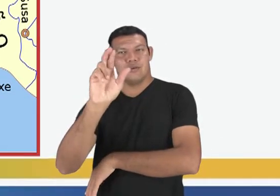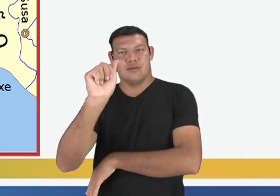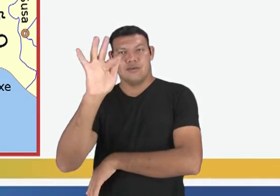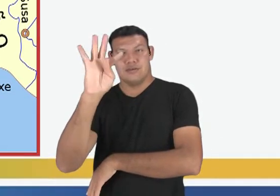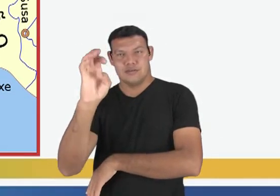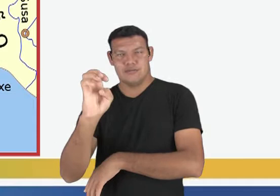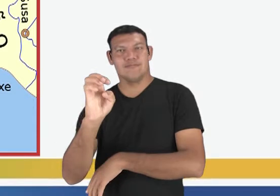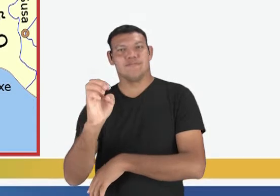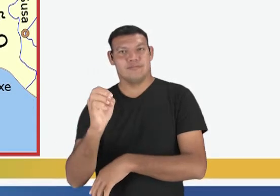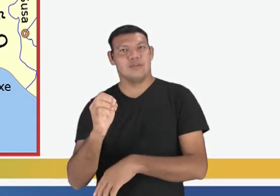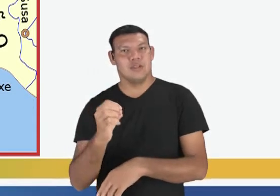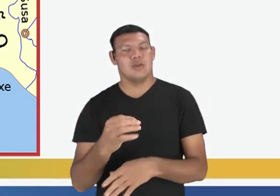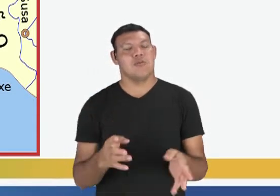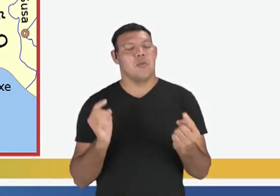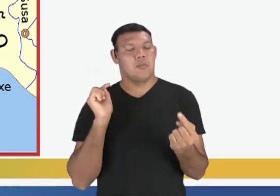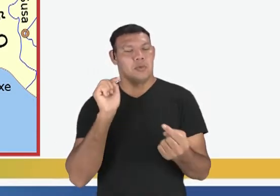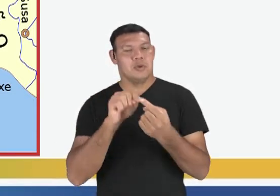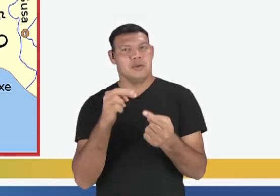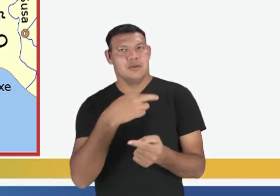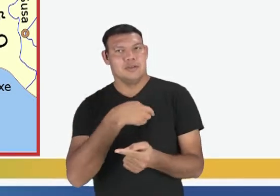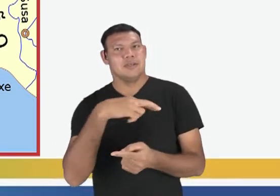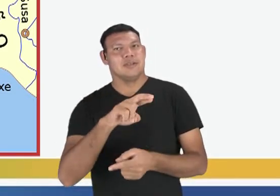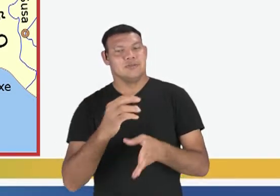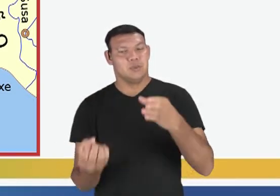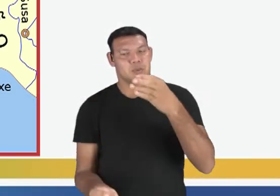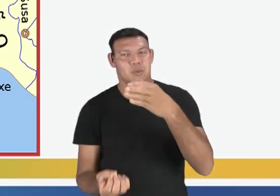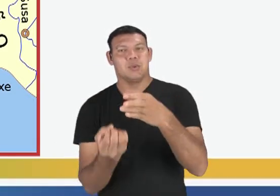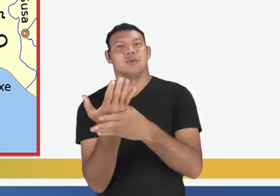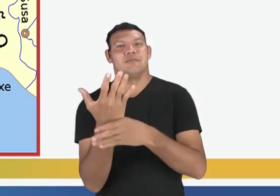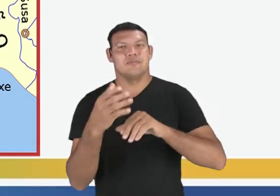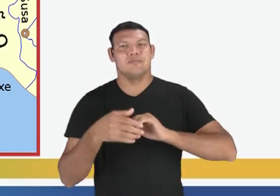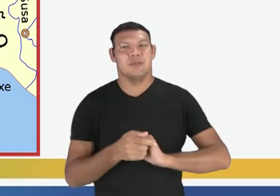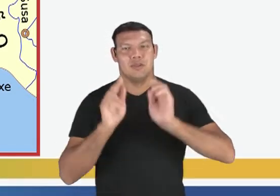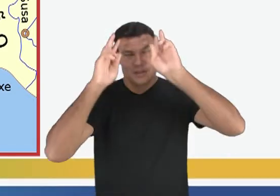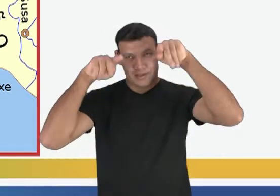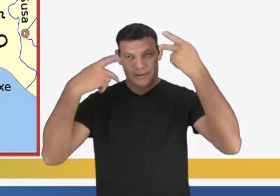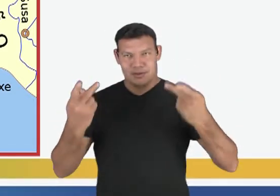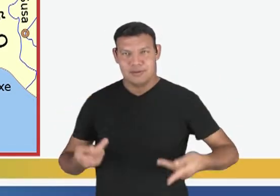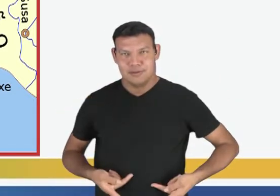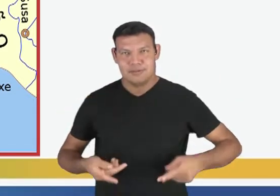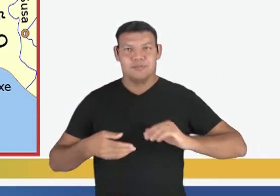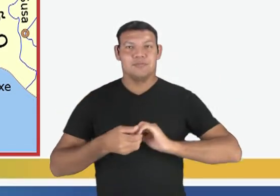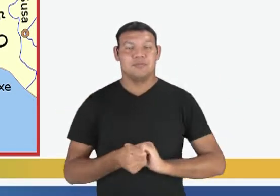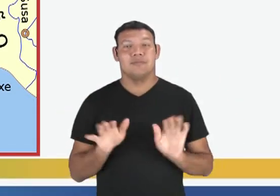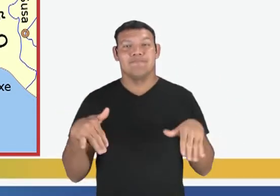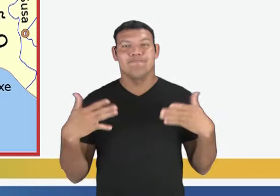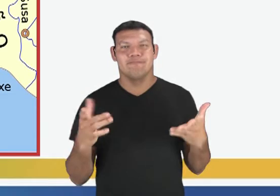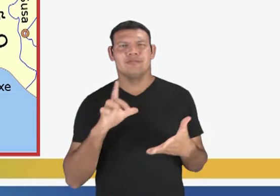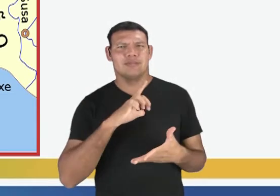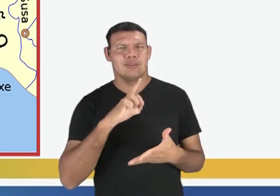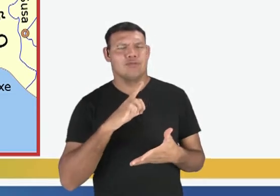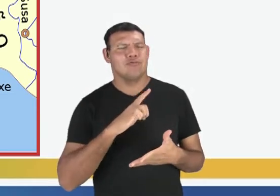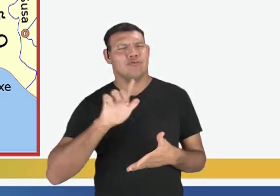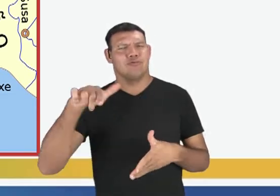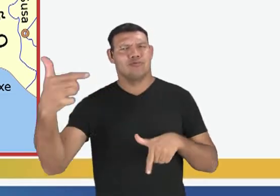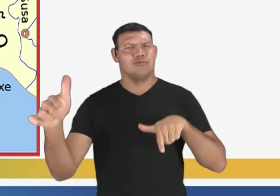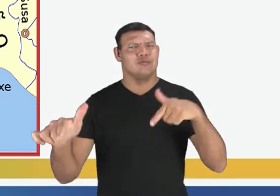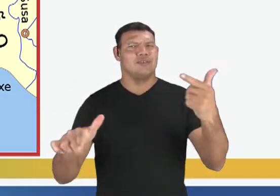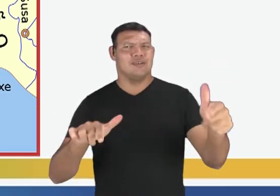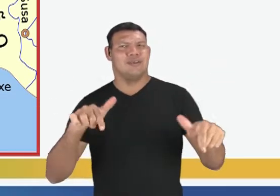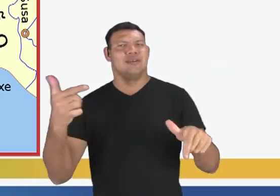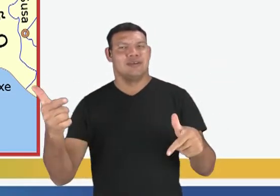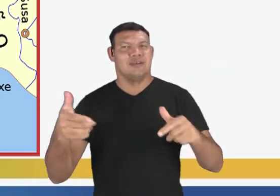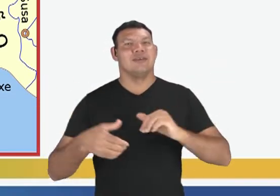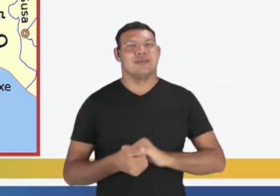os religiosos, tem a ver com a origem da humanidade. E aí tem outras, né, claro,